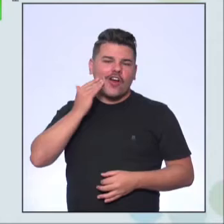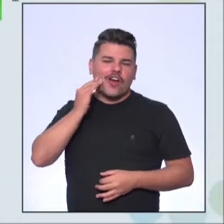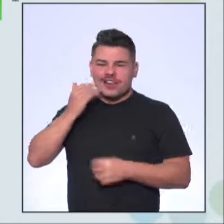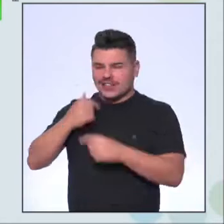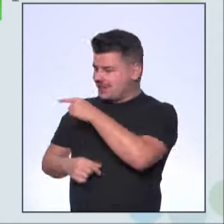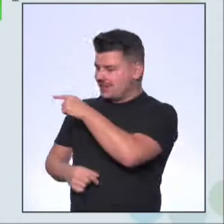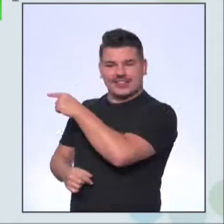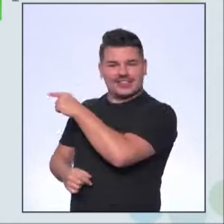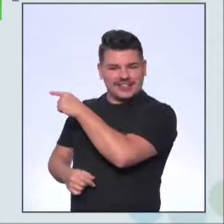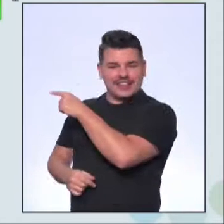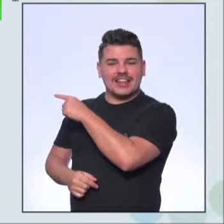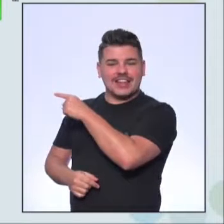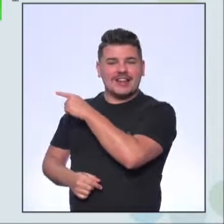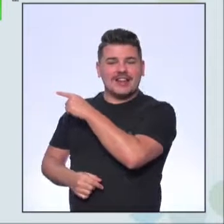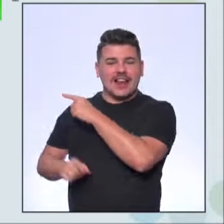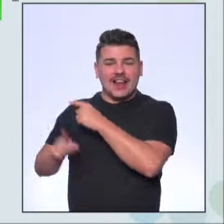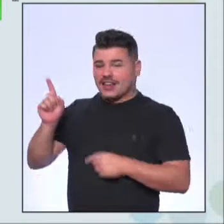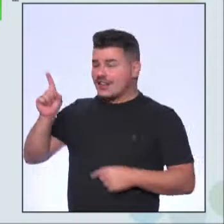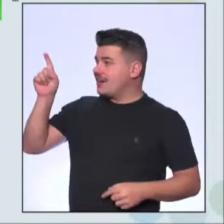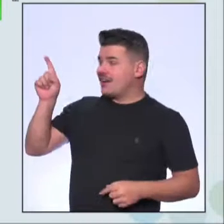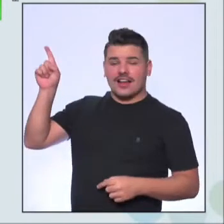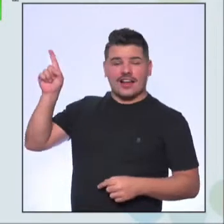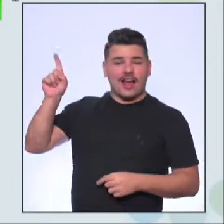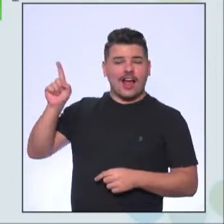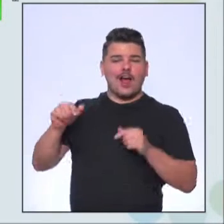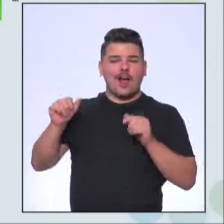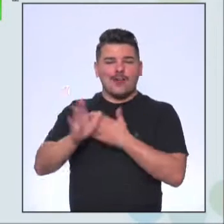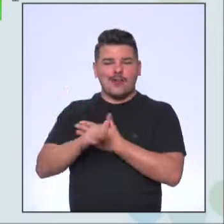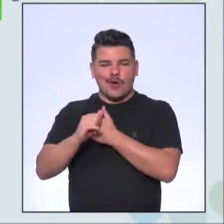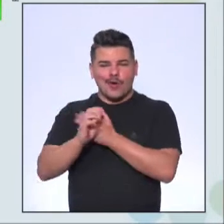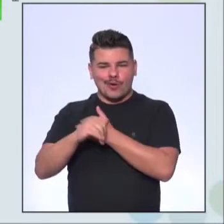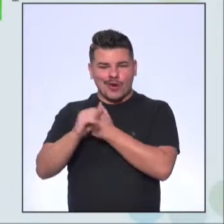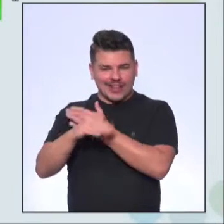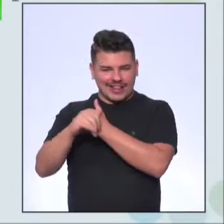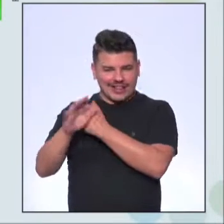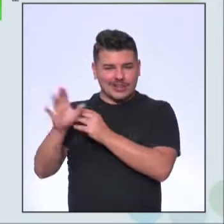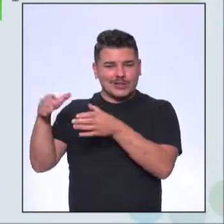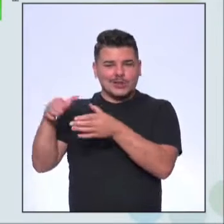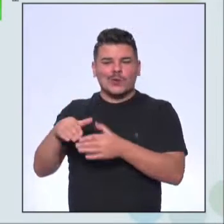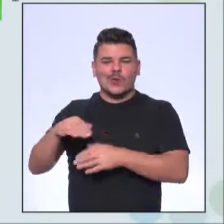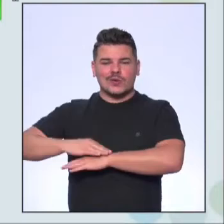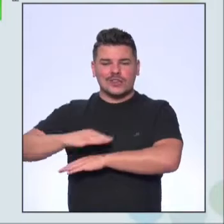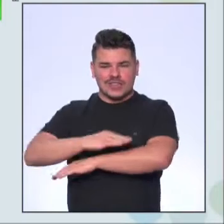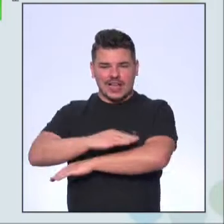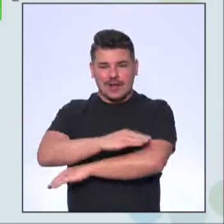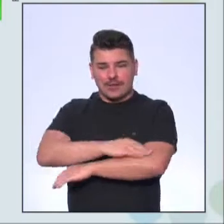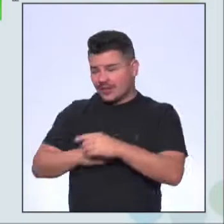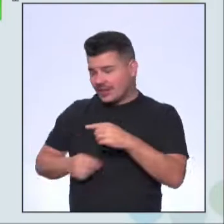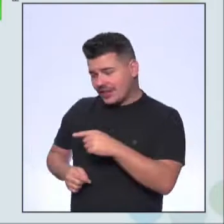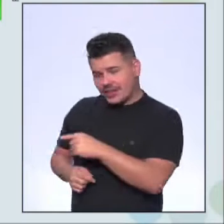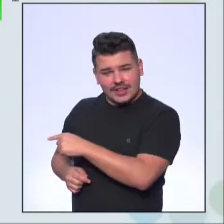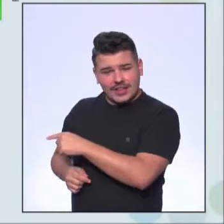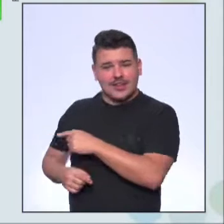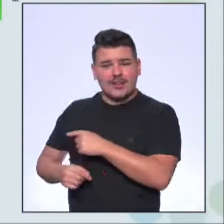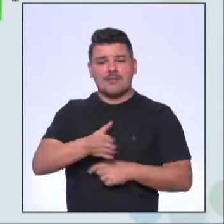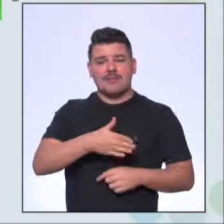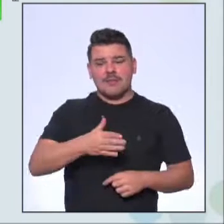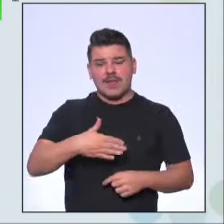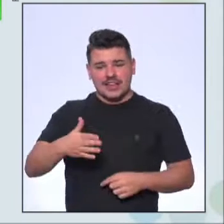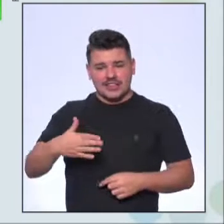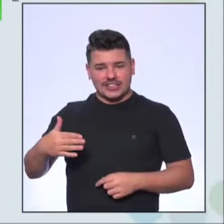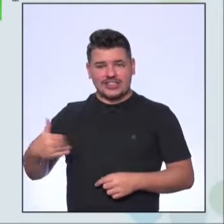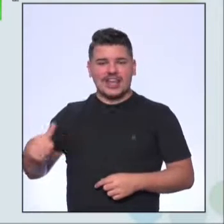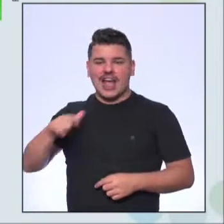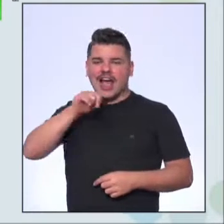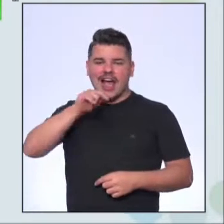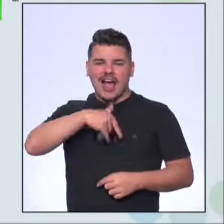florzinha. Né? Eu tenho a borboleta ali em cima de um sapinho. Né? Eu tenho ali os peixes em um rio ou em um aquário,